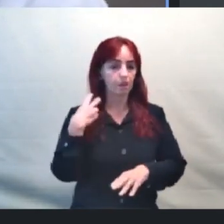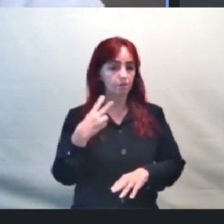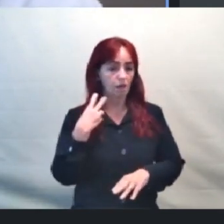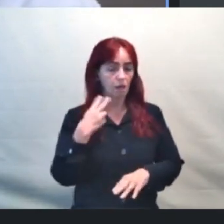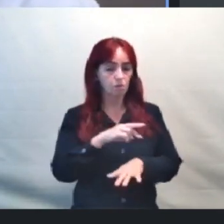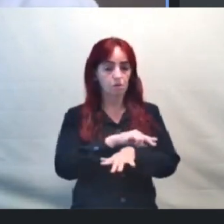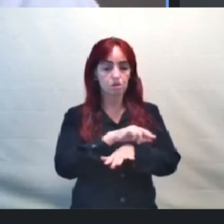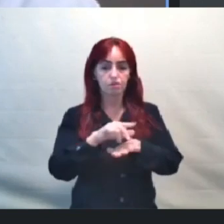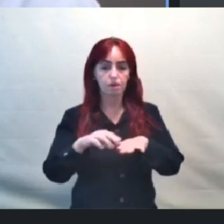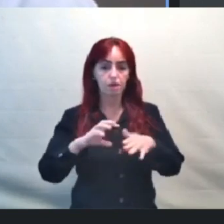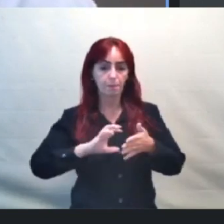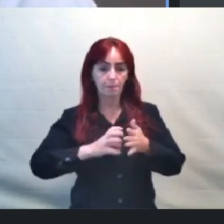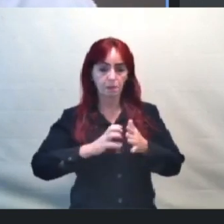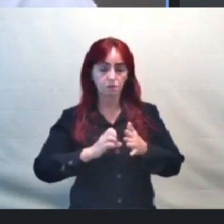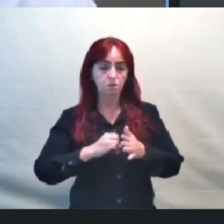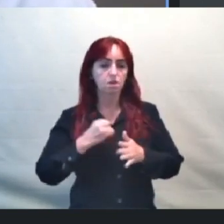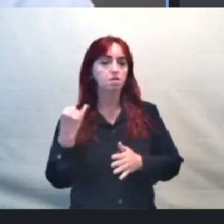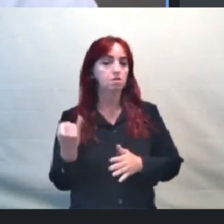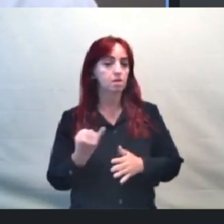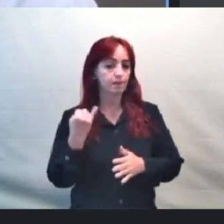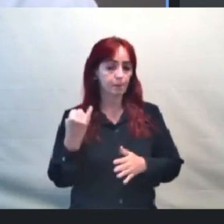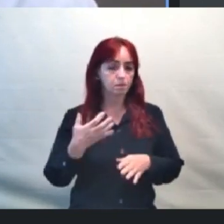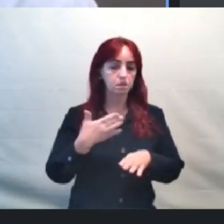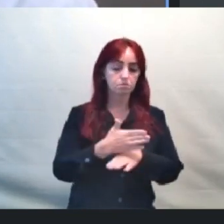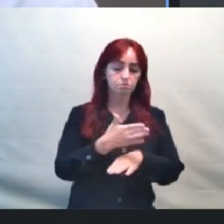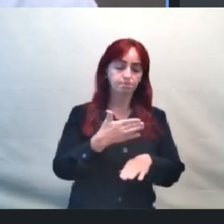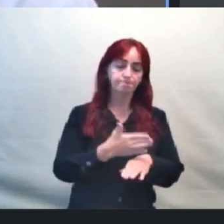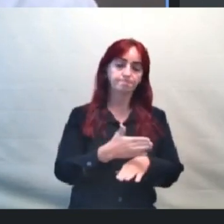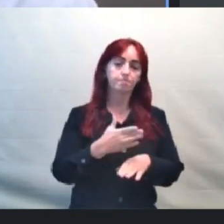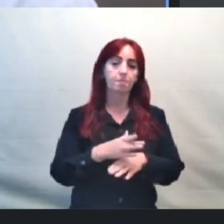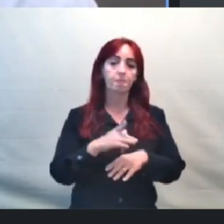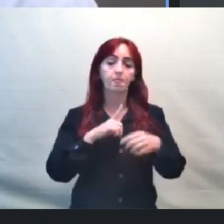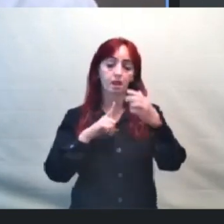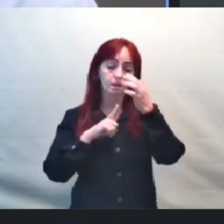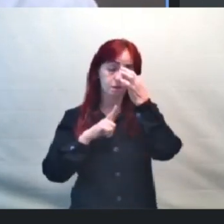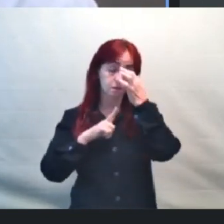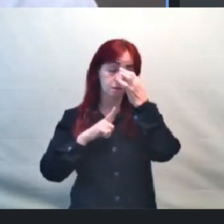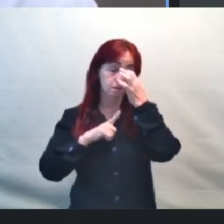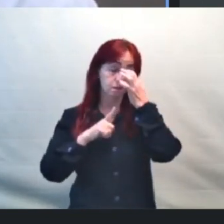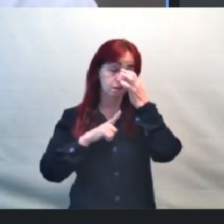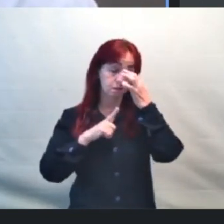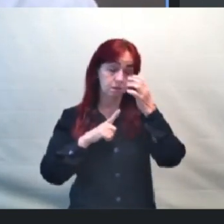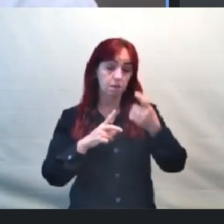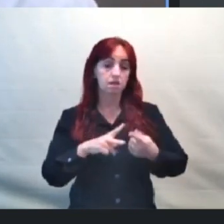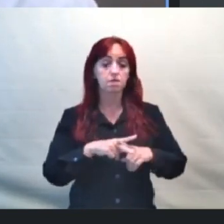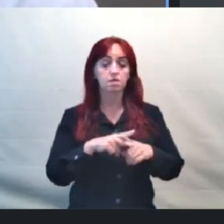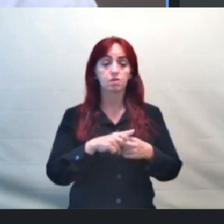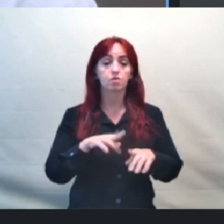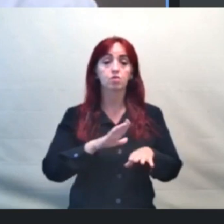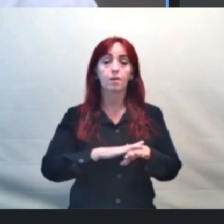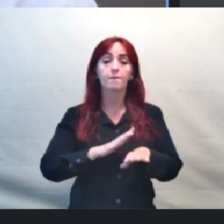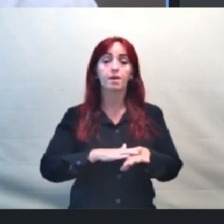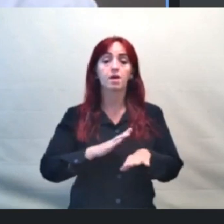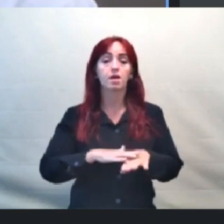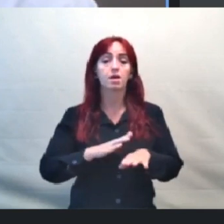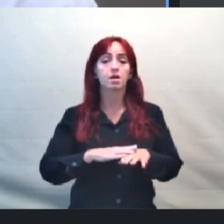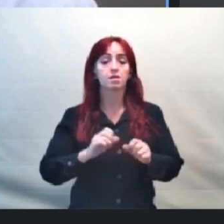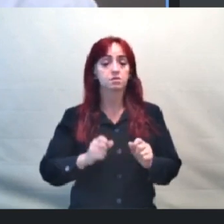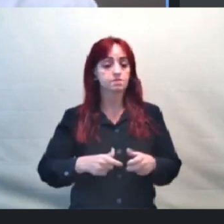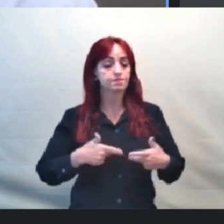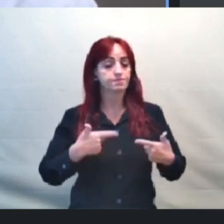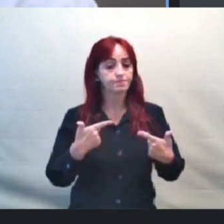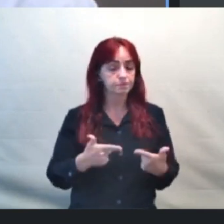de vários partidos, é importantíssima para que a gente tenha realmente, né, uma solução mais efetiva, né, para essa questão social que é